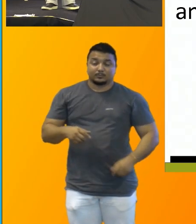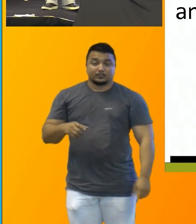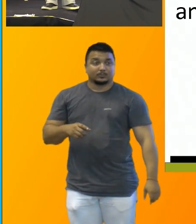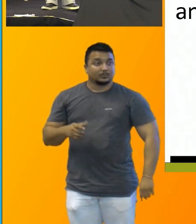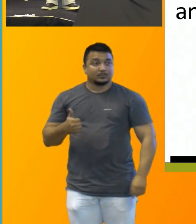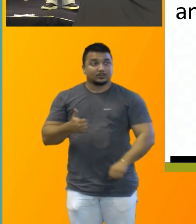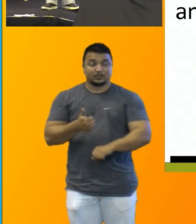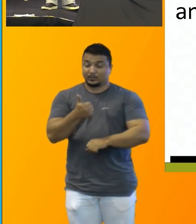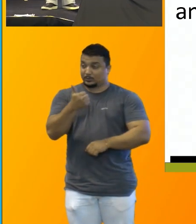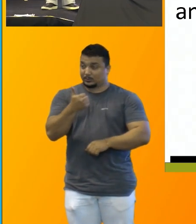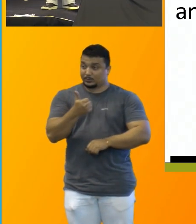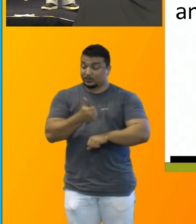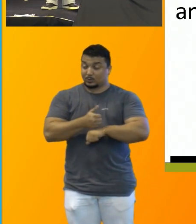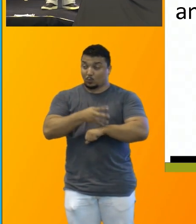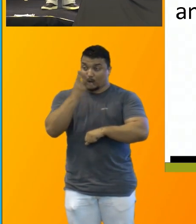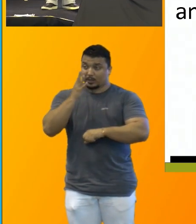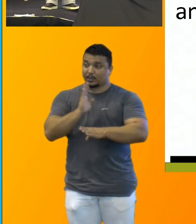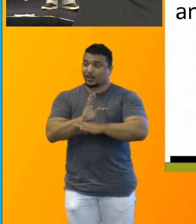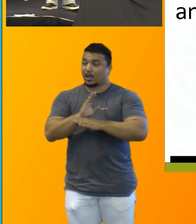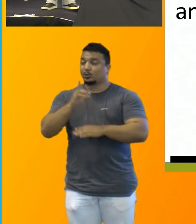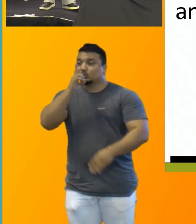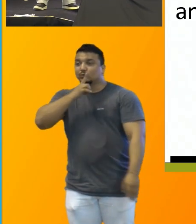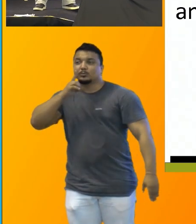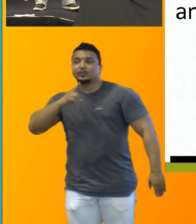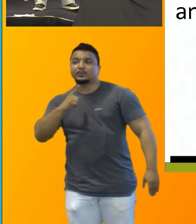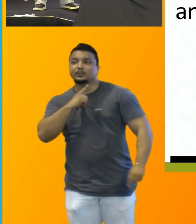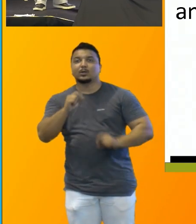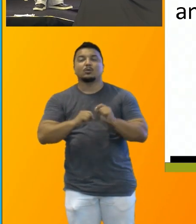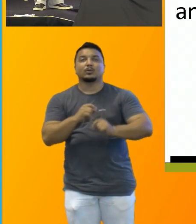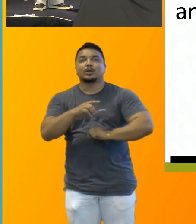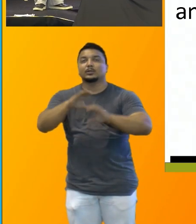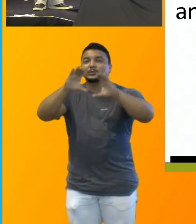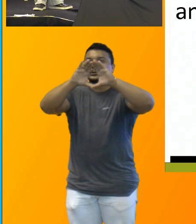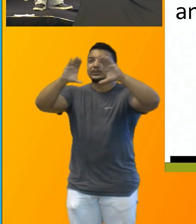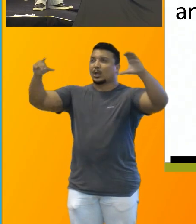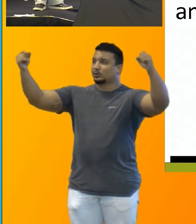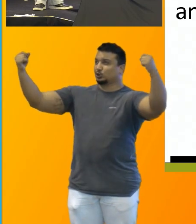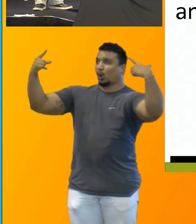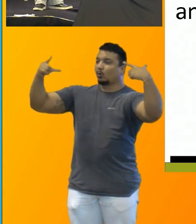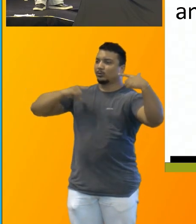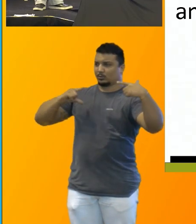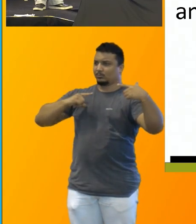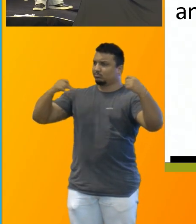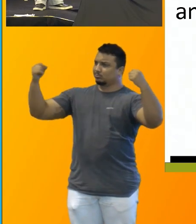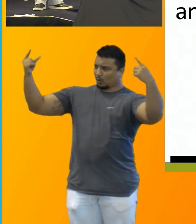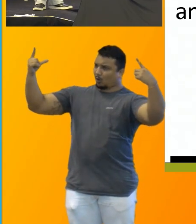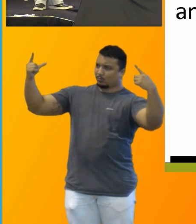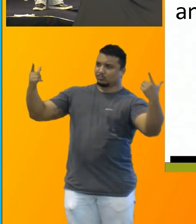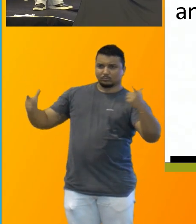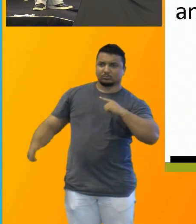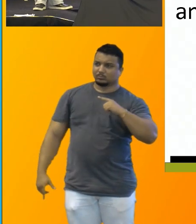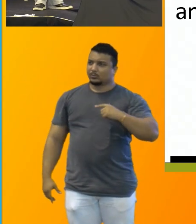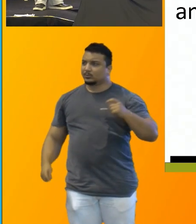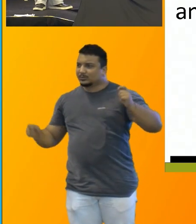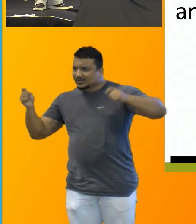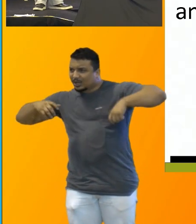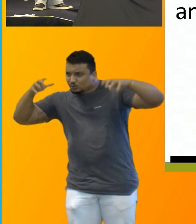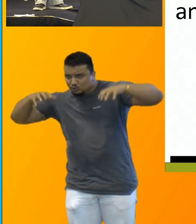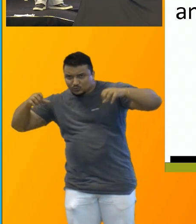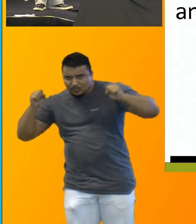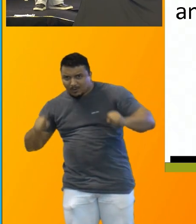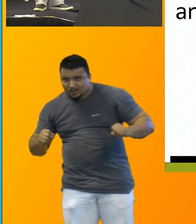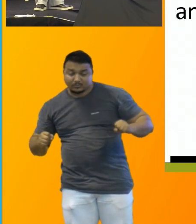16 horas de um domingo, e quando você olha para o céu está ensolarado, sim ou não? Podia estar chovendo